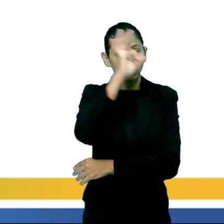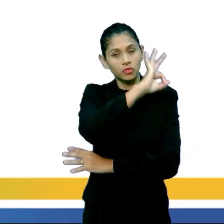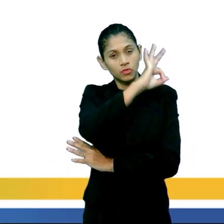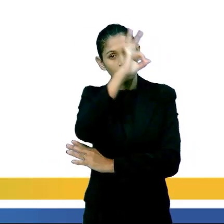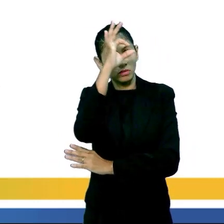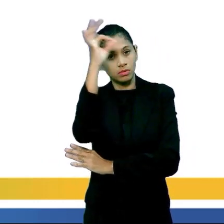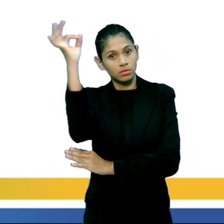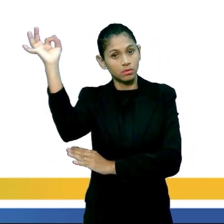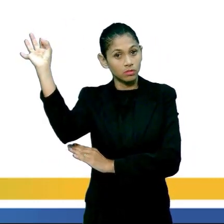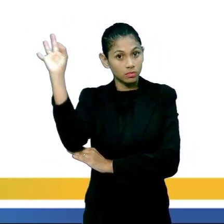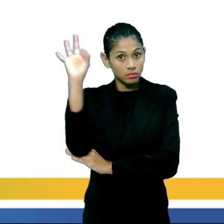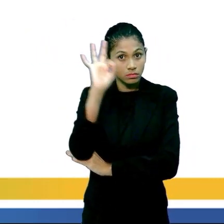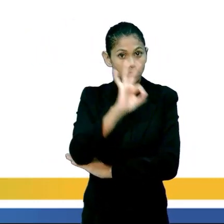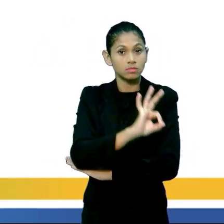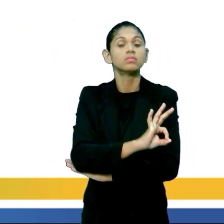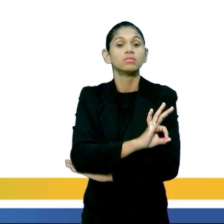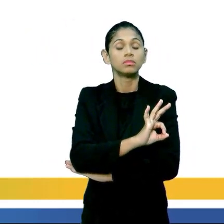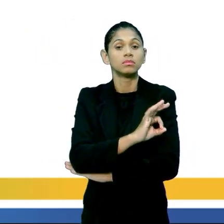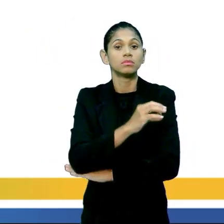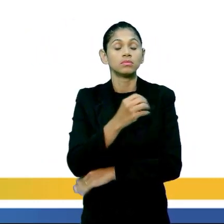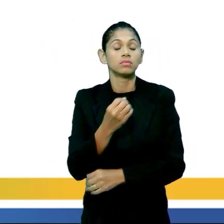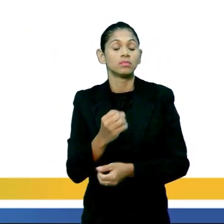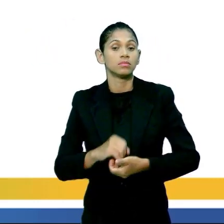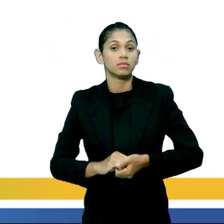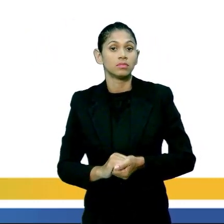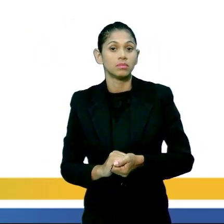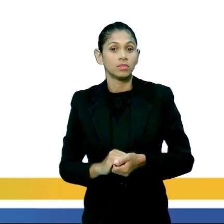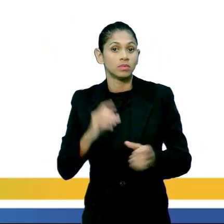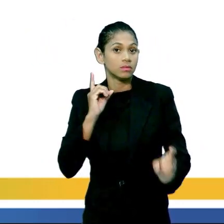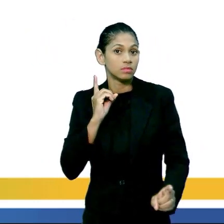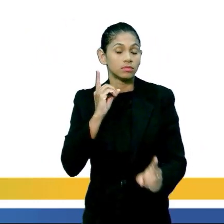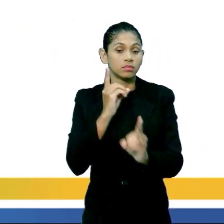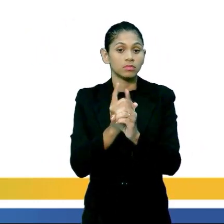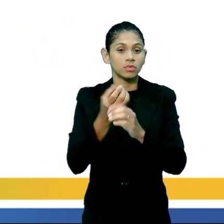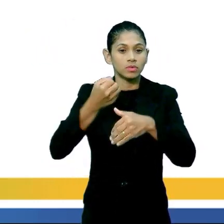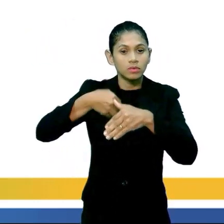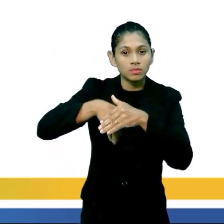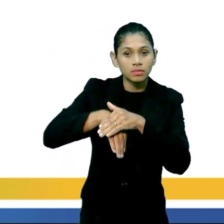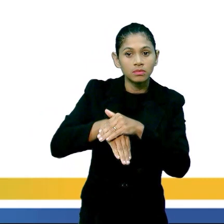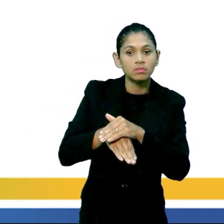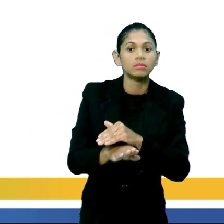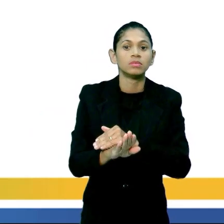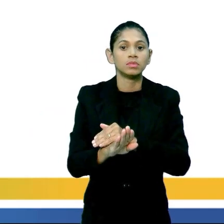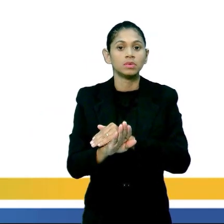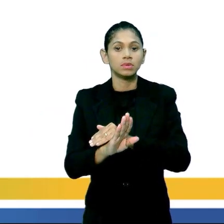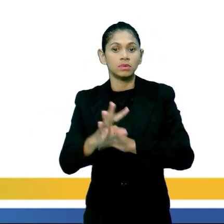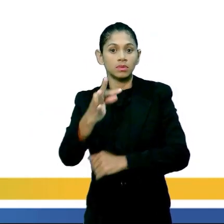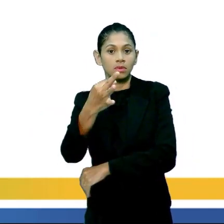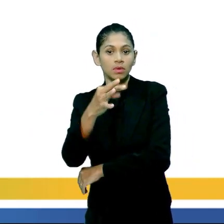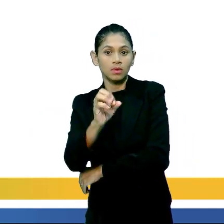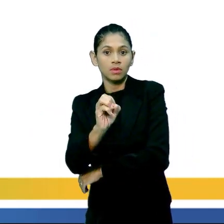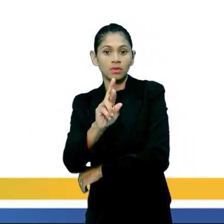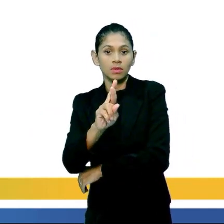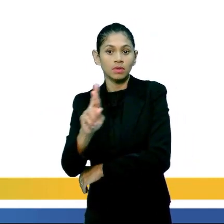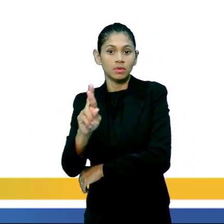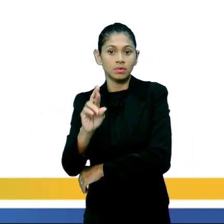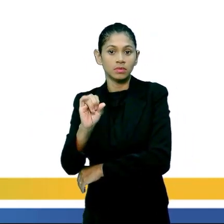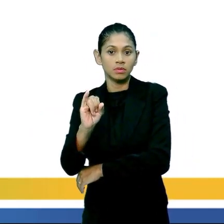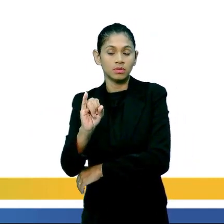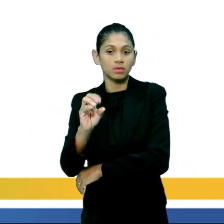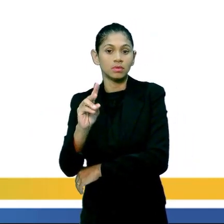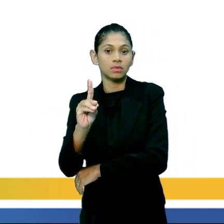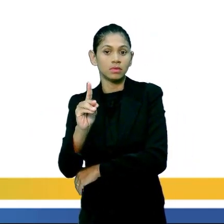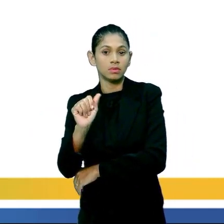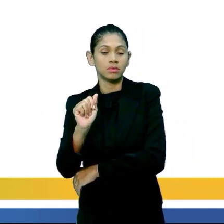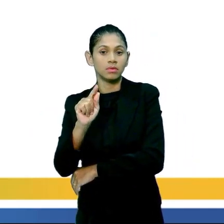raios, porque não se acha senão debaixo da torre da zona, e assim como mais perto está a linha